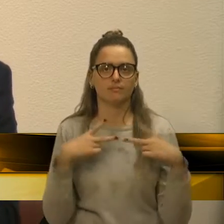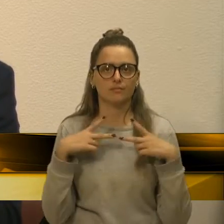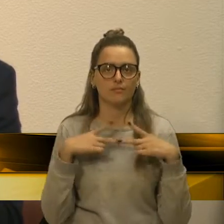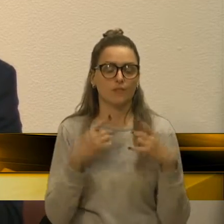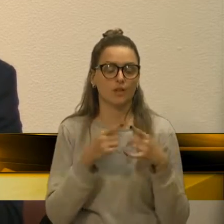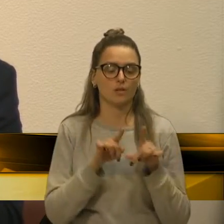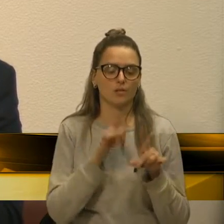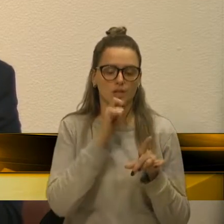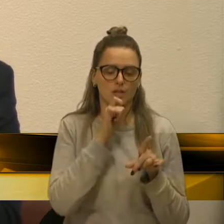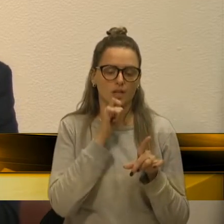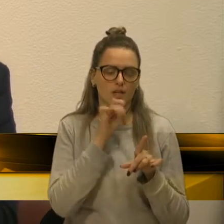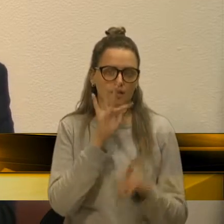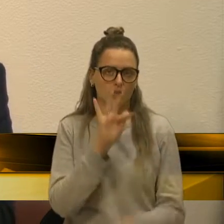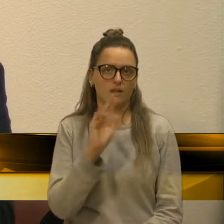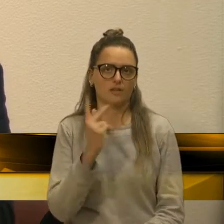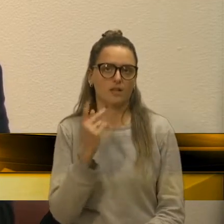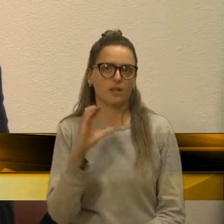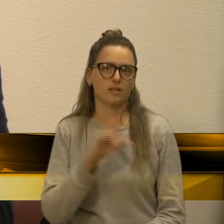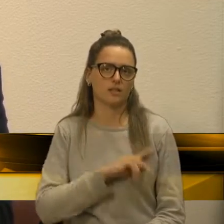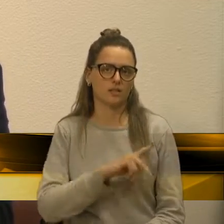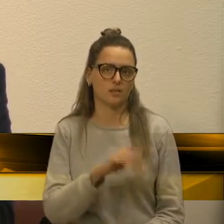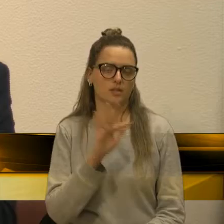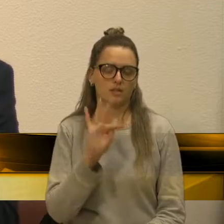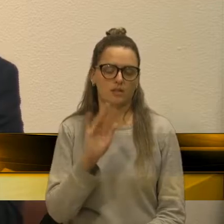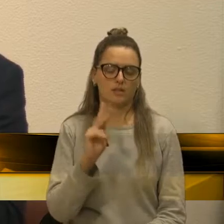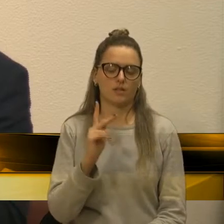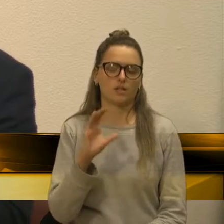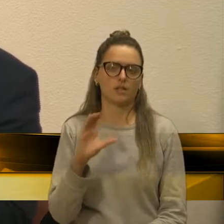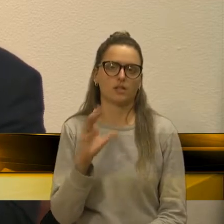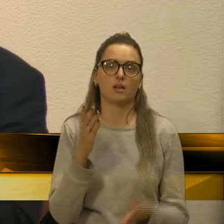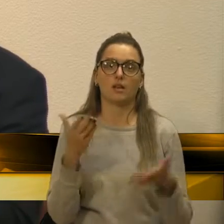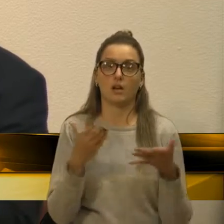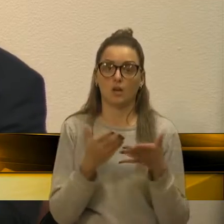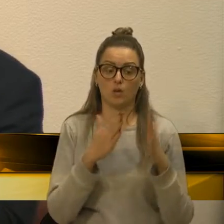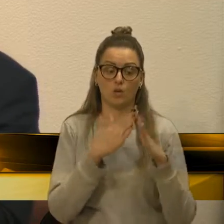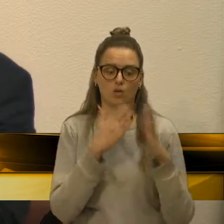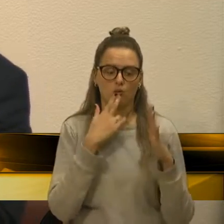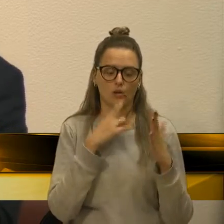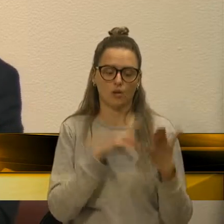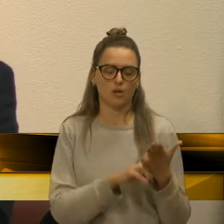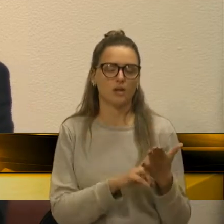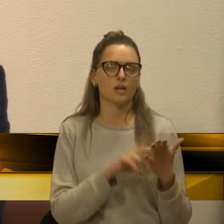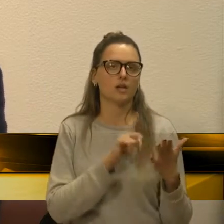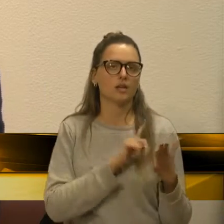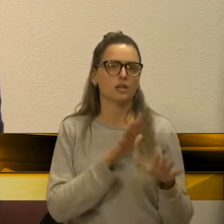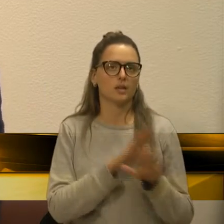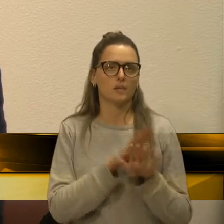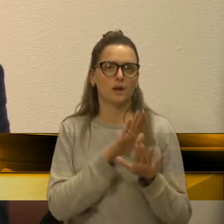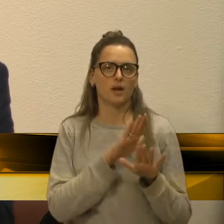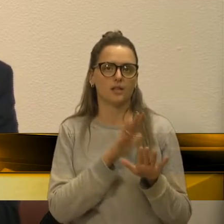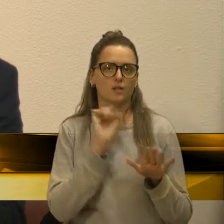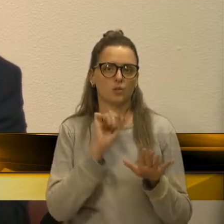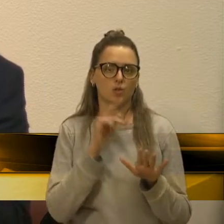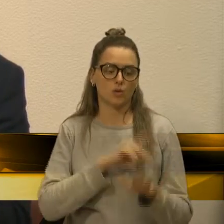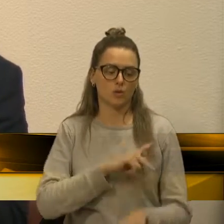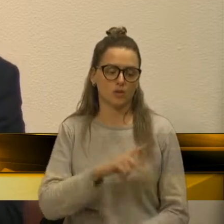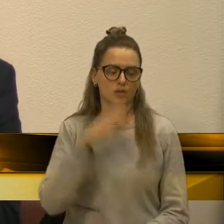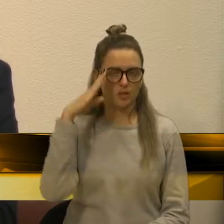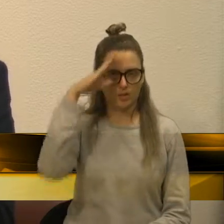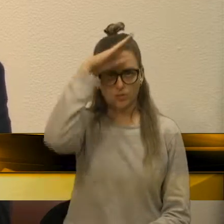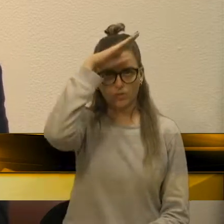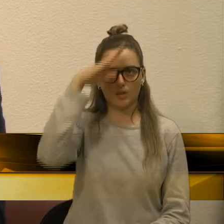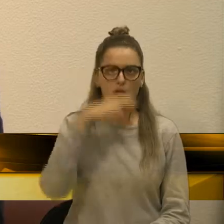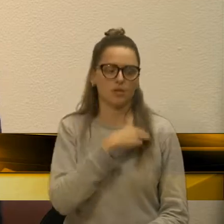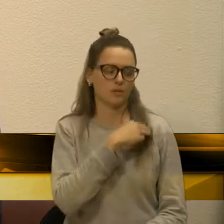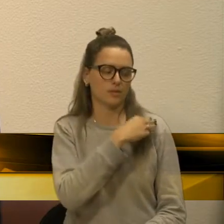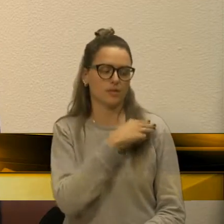vem desde o tempo de Fernando Henrique Cardoso. E agora ela se concretiza, se materializa na ideia do presidente Bolsonaro e do ministro